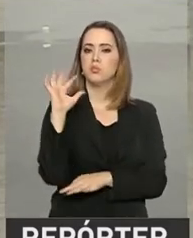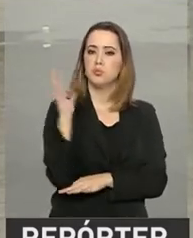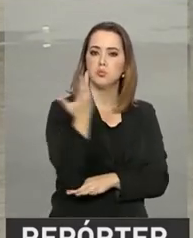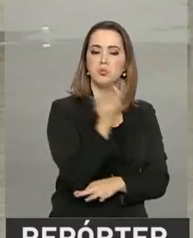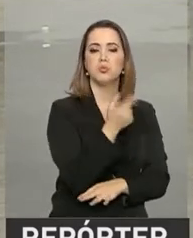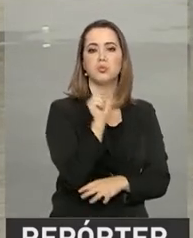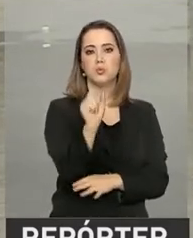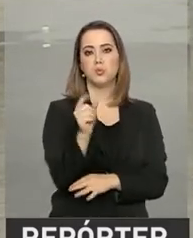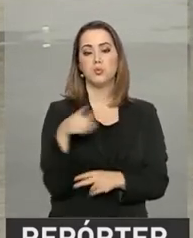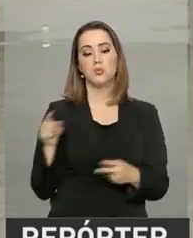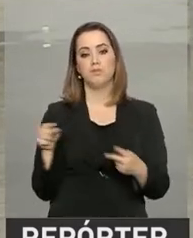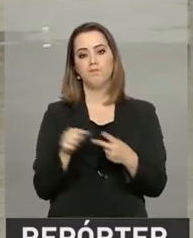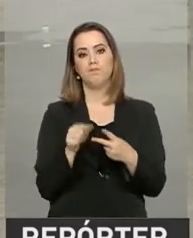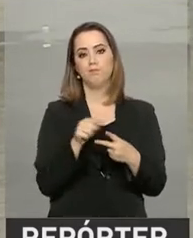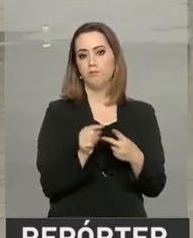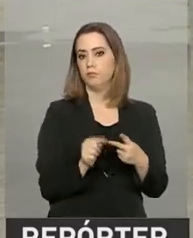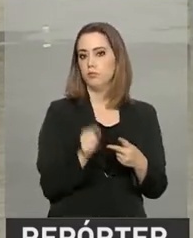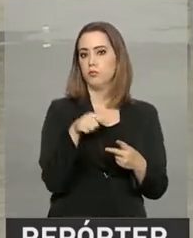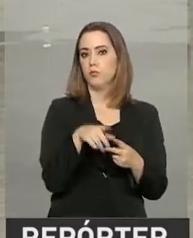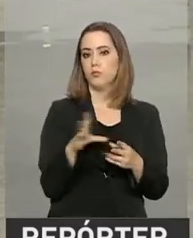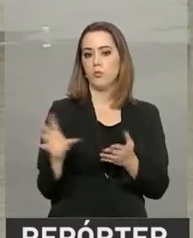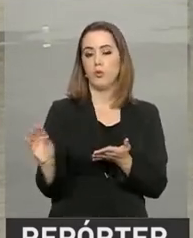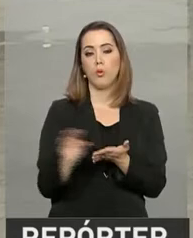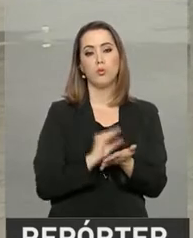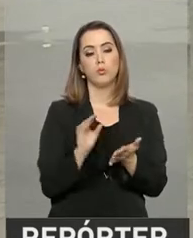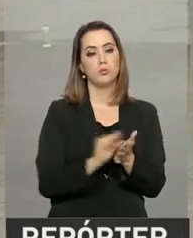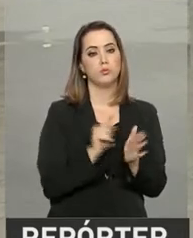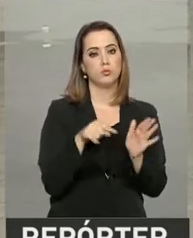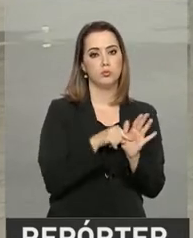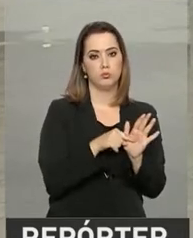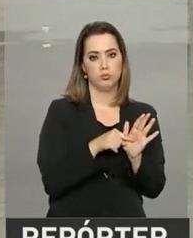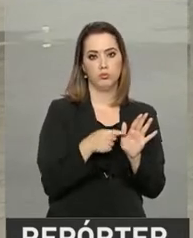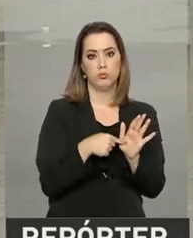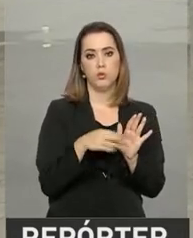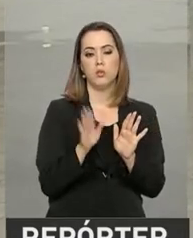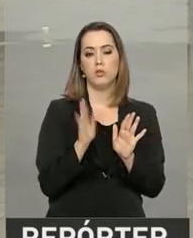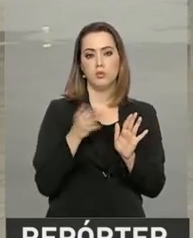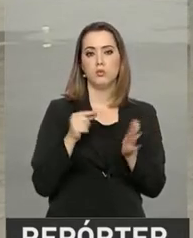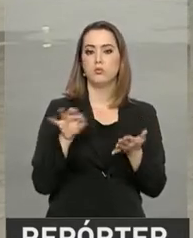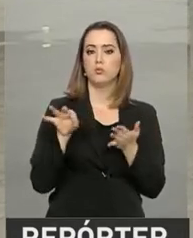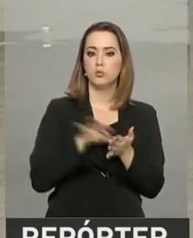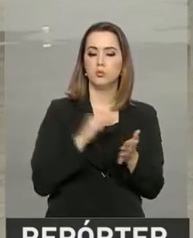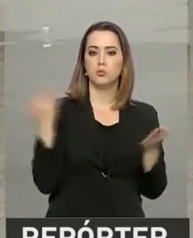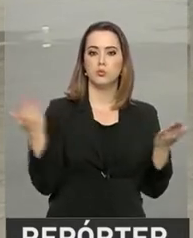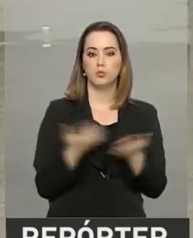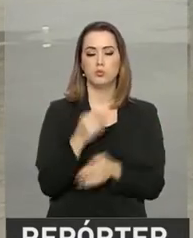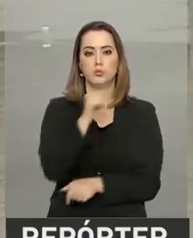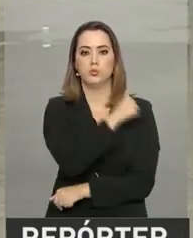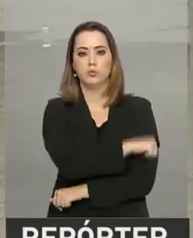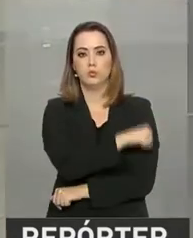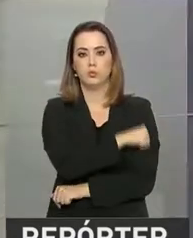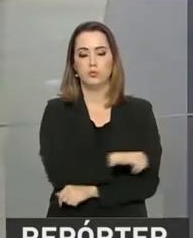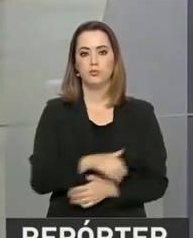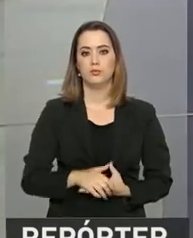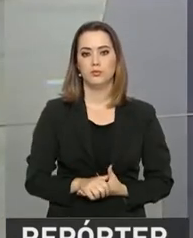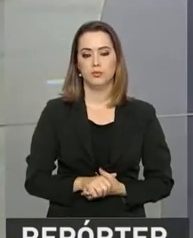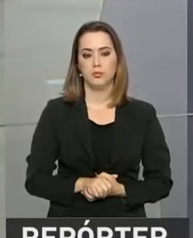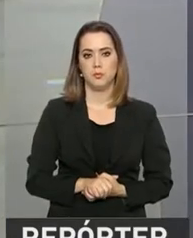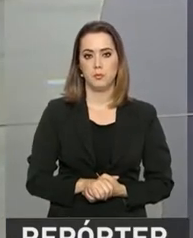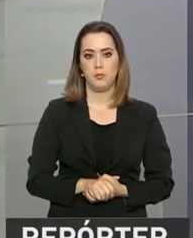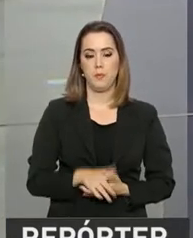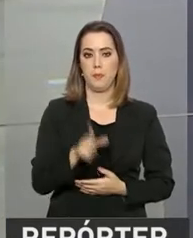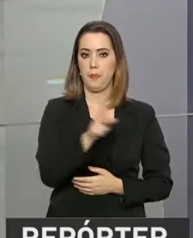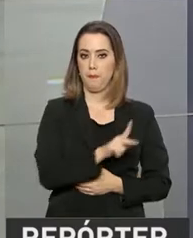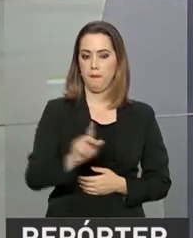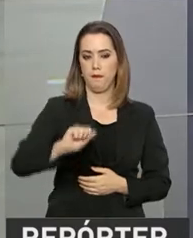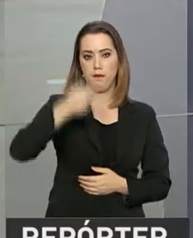desses projetos angariados por esses recursos que foram assinados hoje no rio de janeiro e paulo o presidente